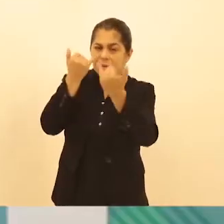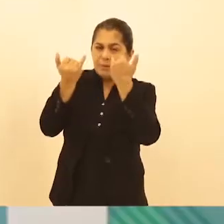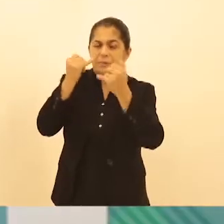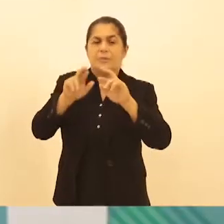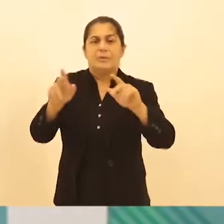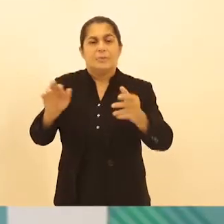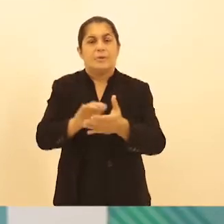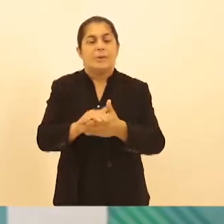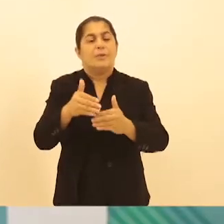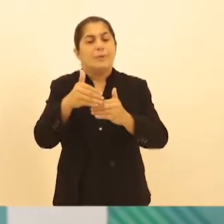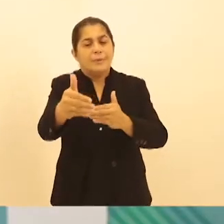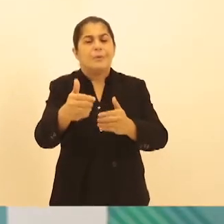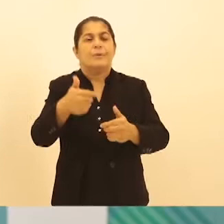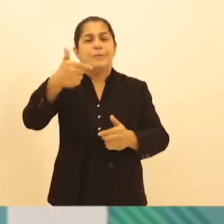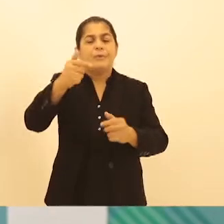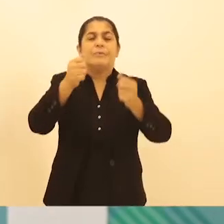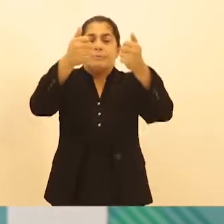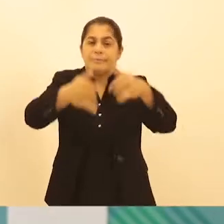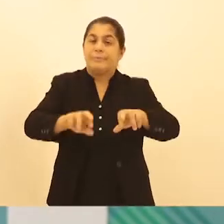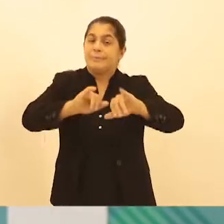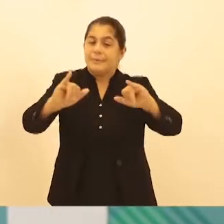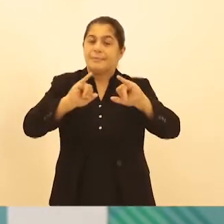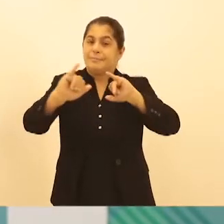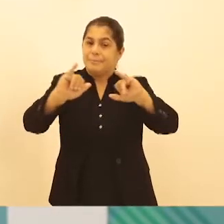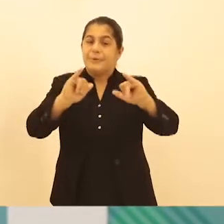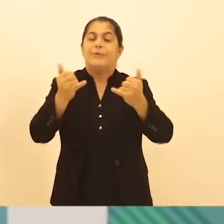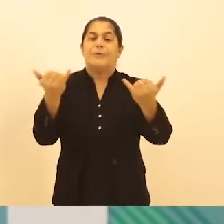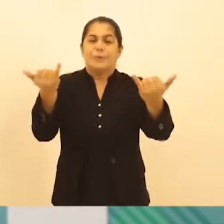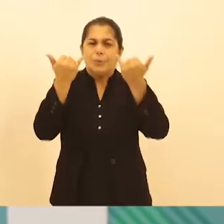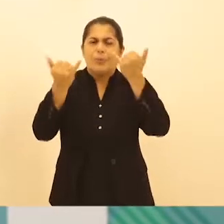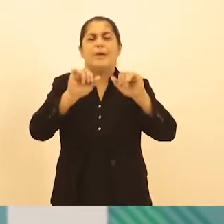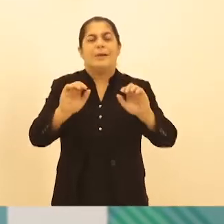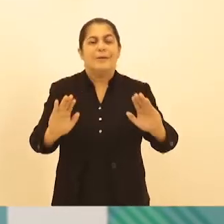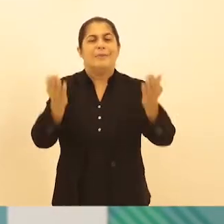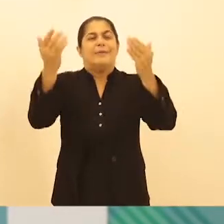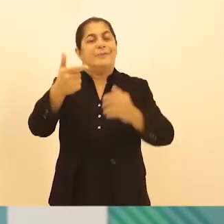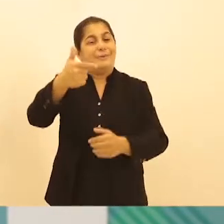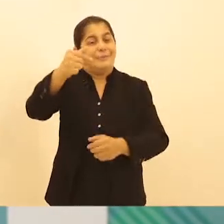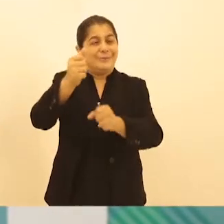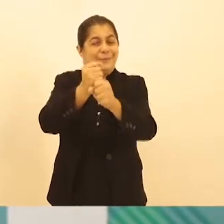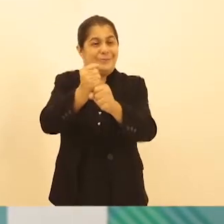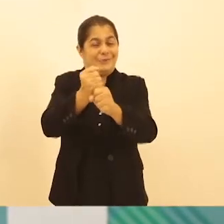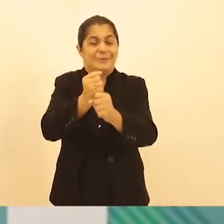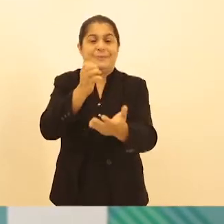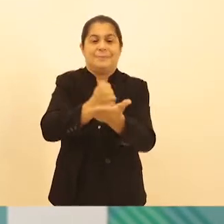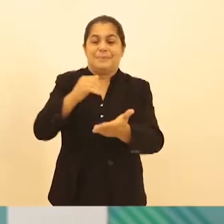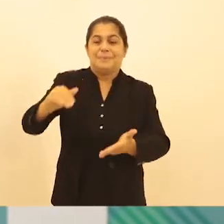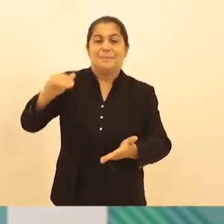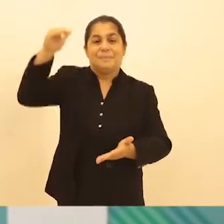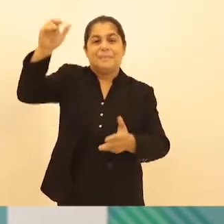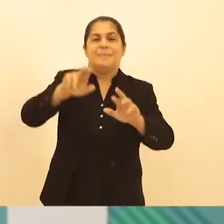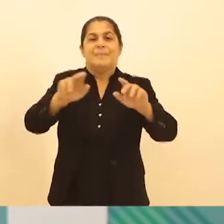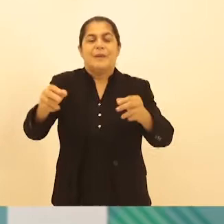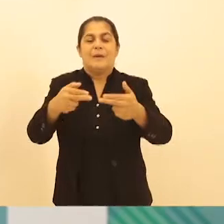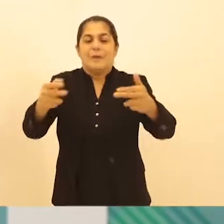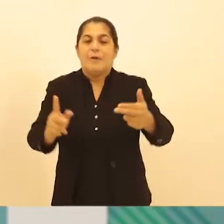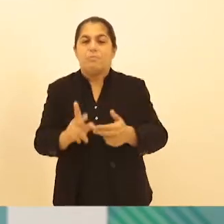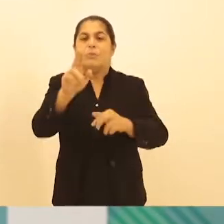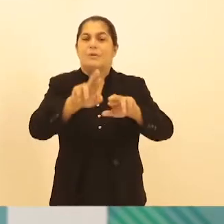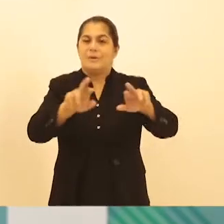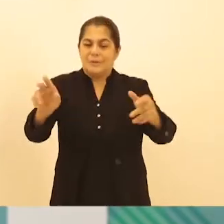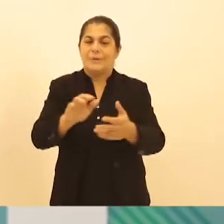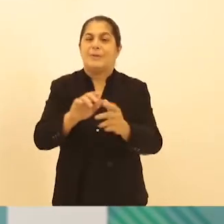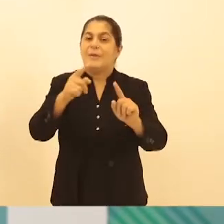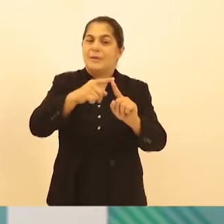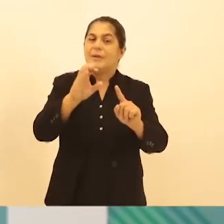no próximo bloco não perca a reportagem sobre o evento que comemorou os 20 anos do estatuto da criança e do adolescente e as inaugurações